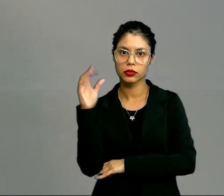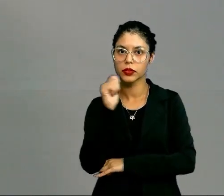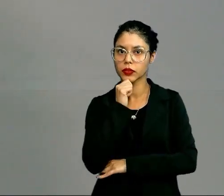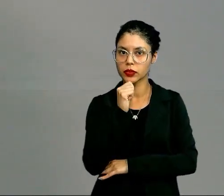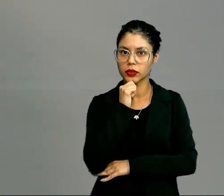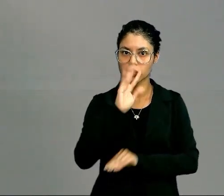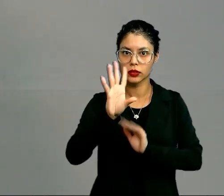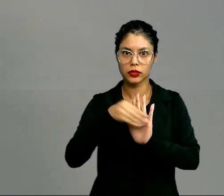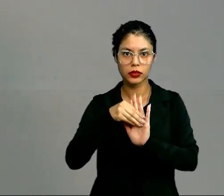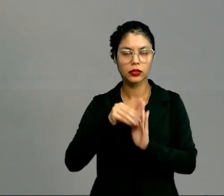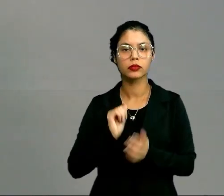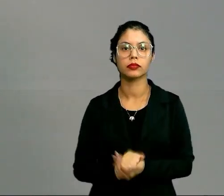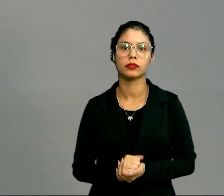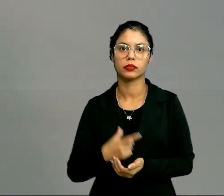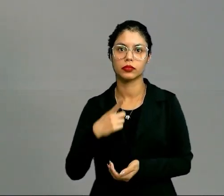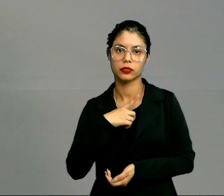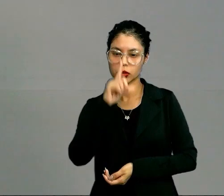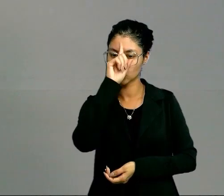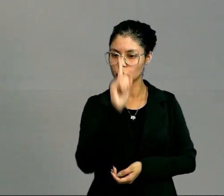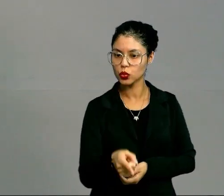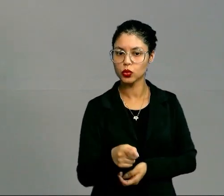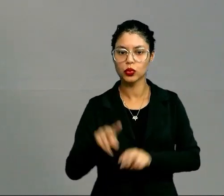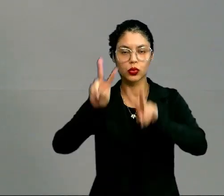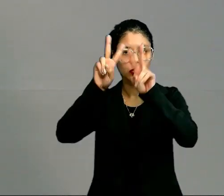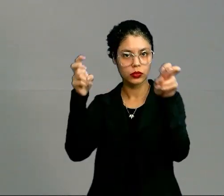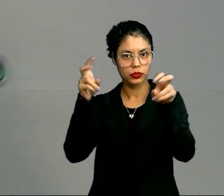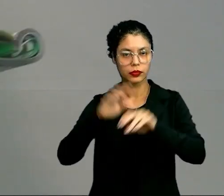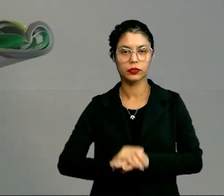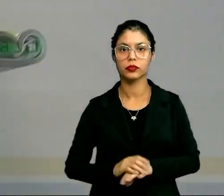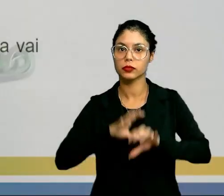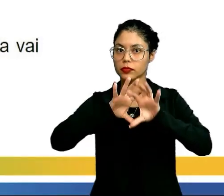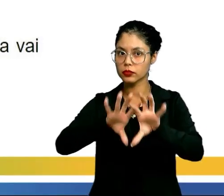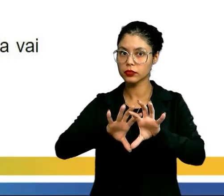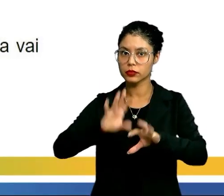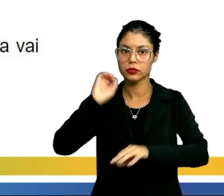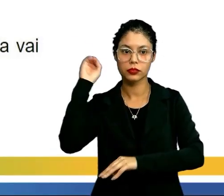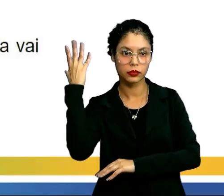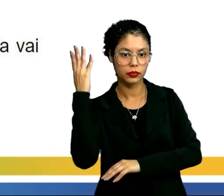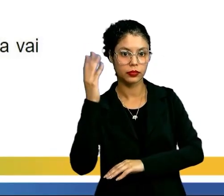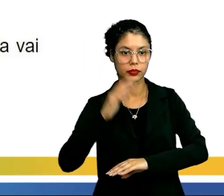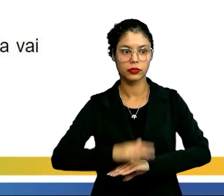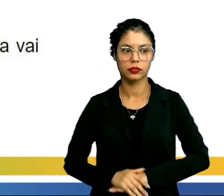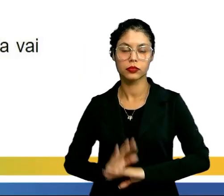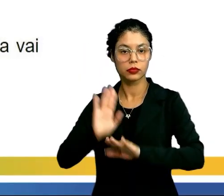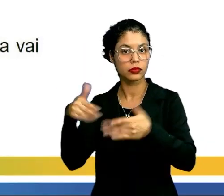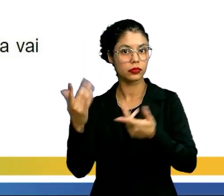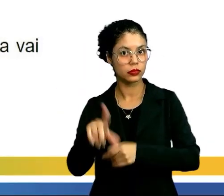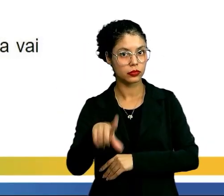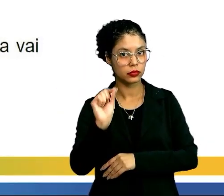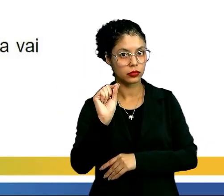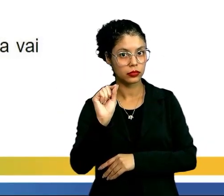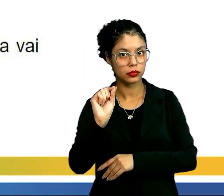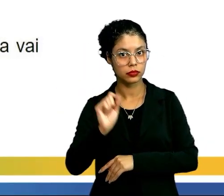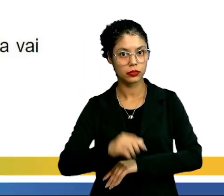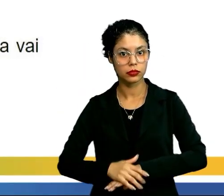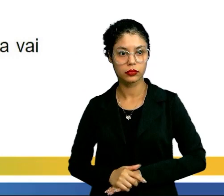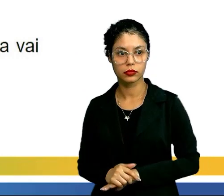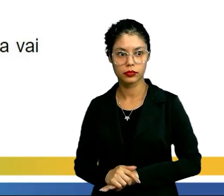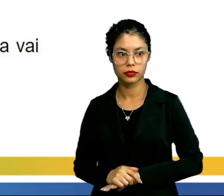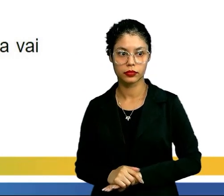pessoas consagradas, eles são autoridades no assunto. Logo, qual é a alternativa